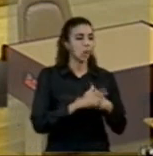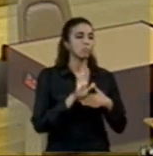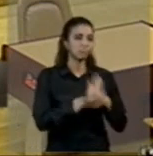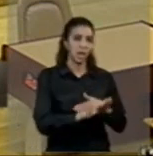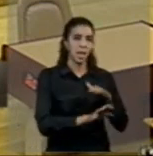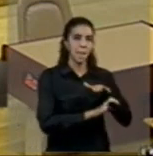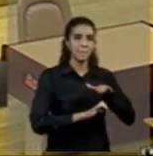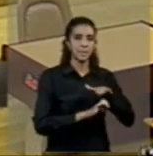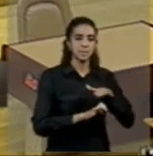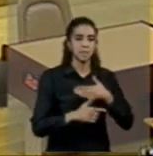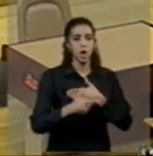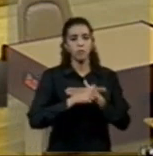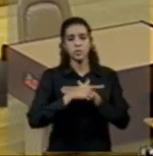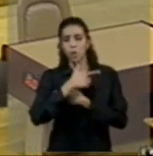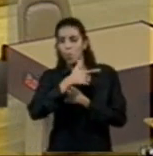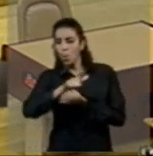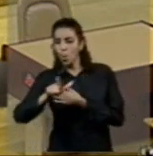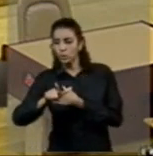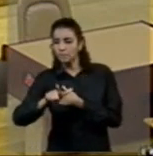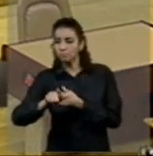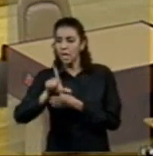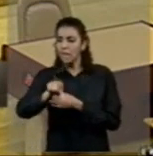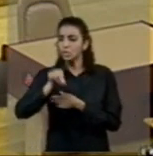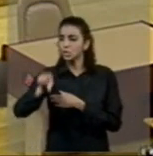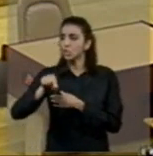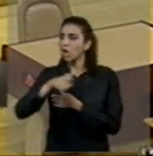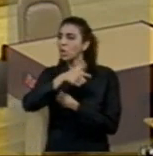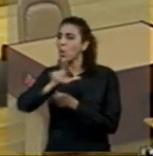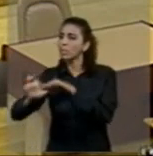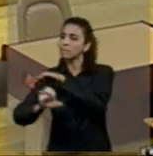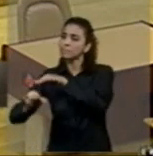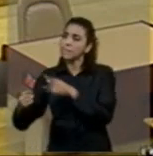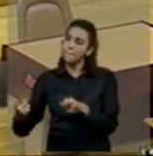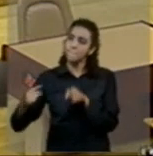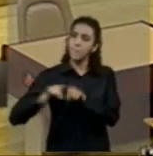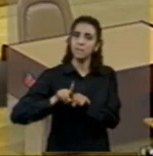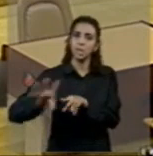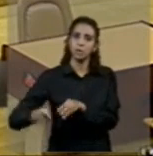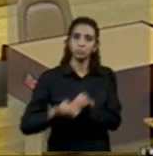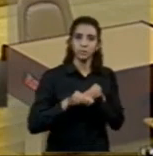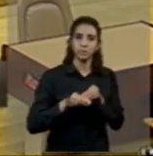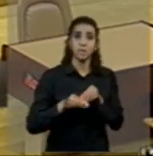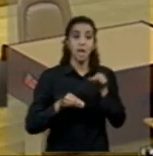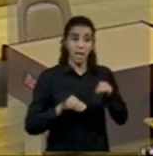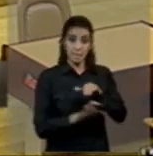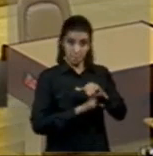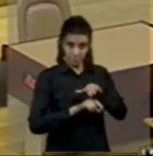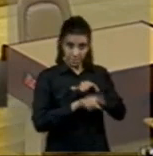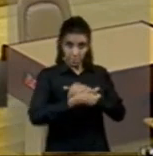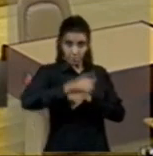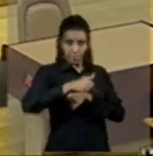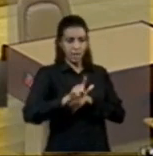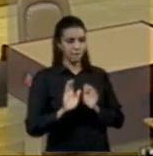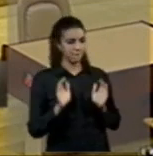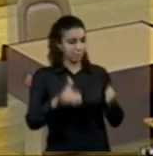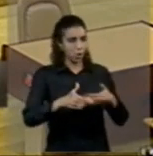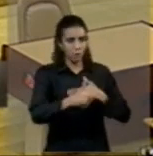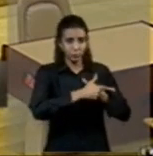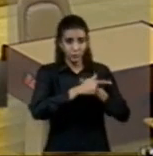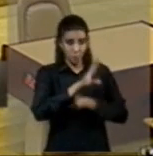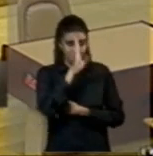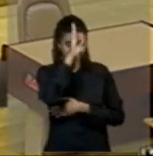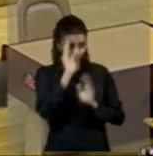terceiro, com os quais se estabelece uma relação de parceria, ficando a empresa concentrada apenas em tarefas